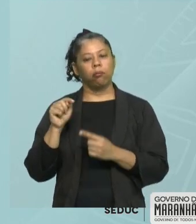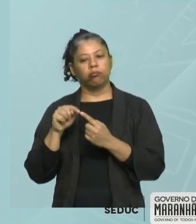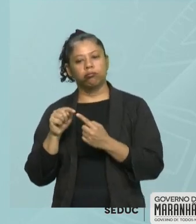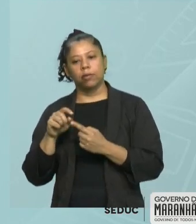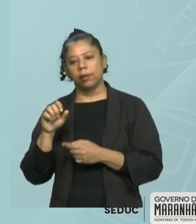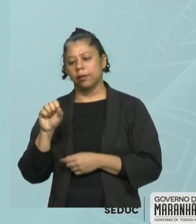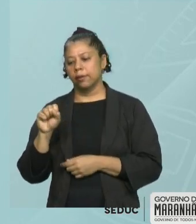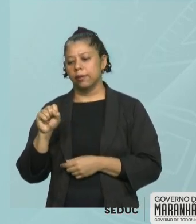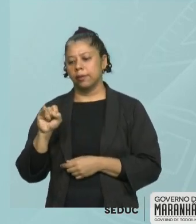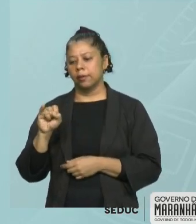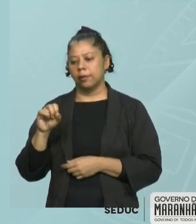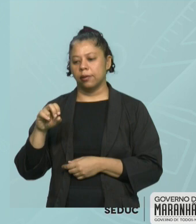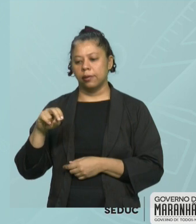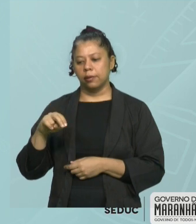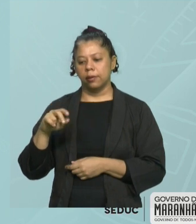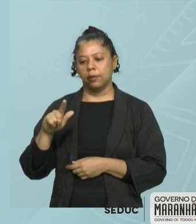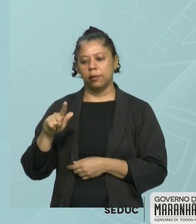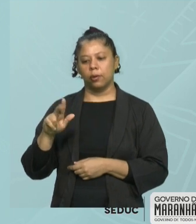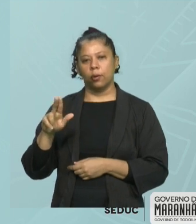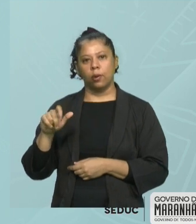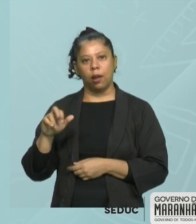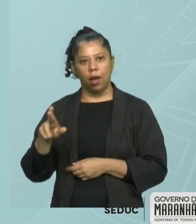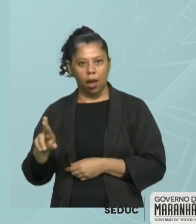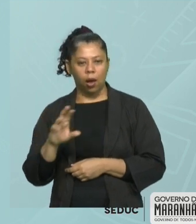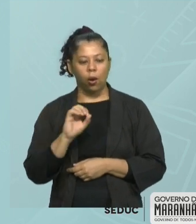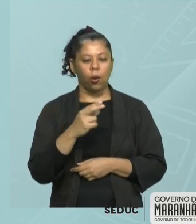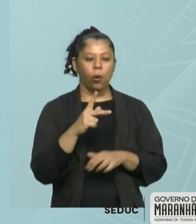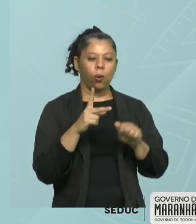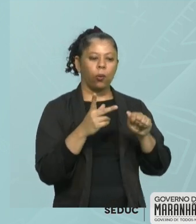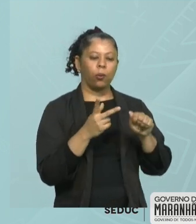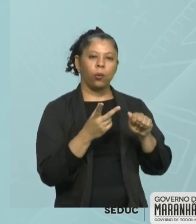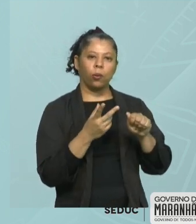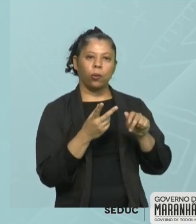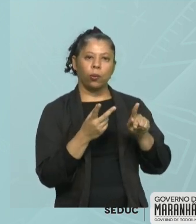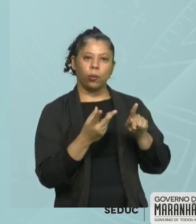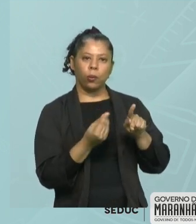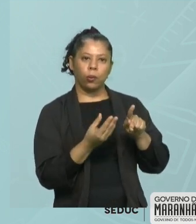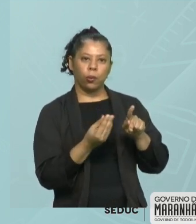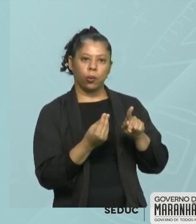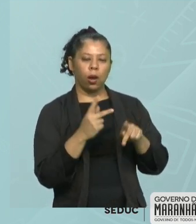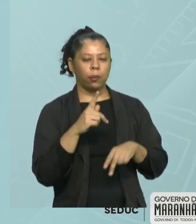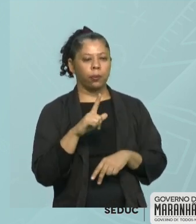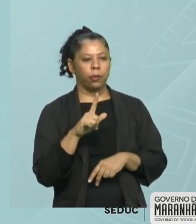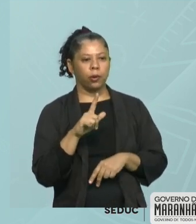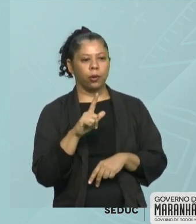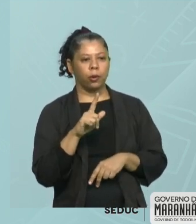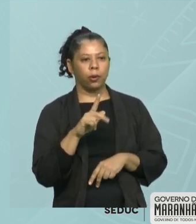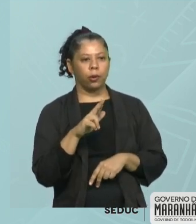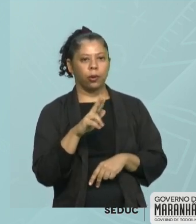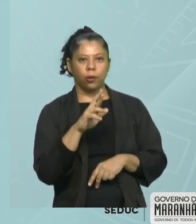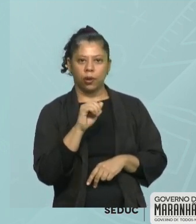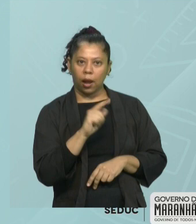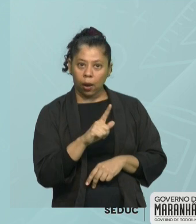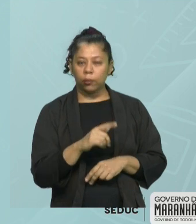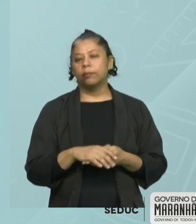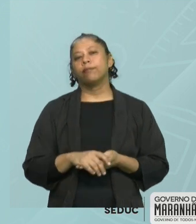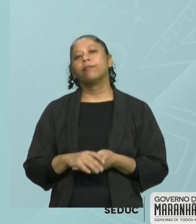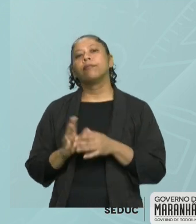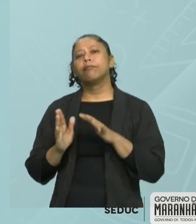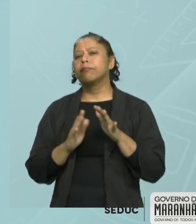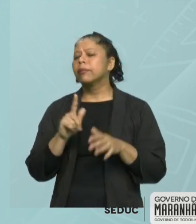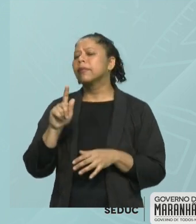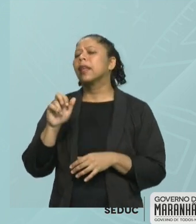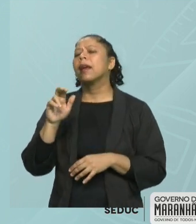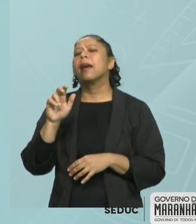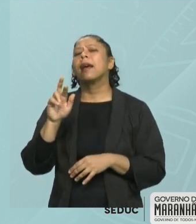singular e ao plural. E quando eu falo de grau, eu digo aumentativo e diminutivo.